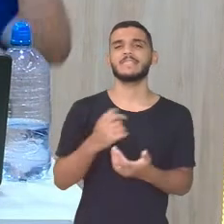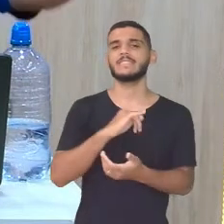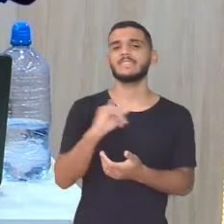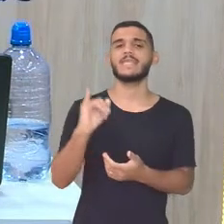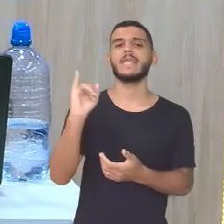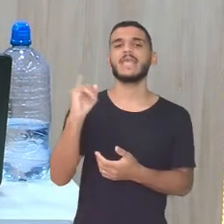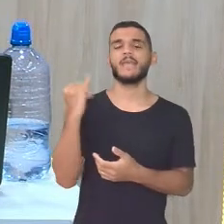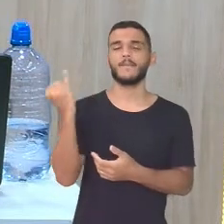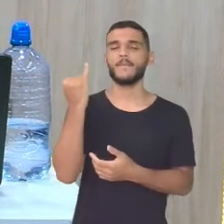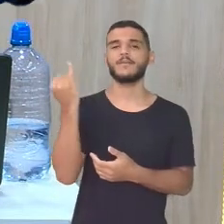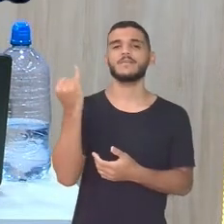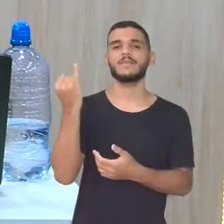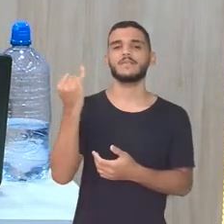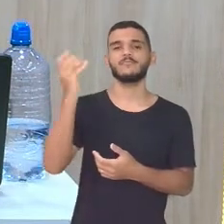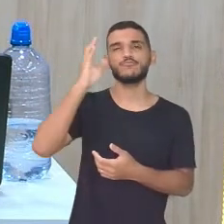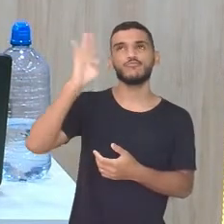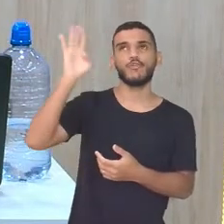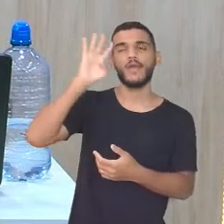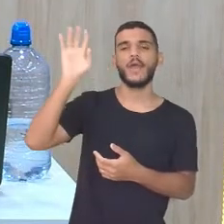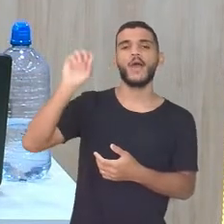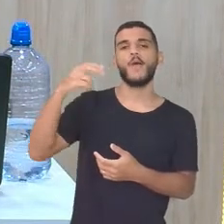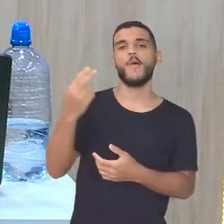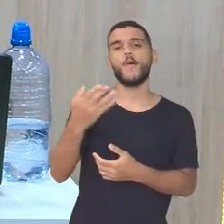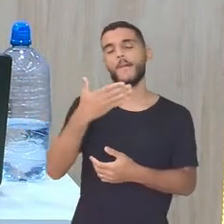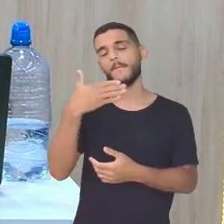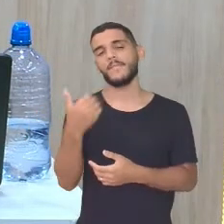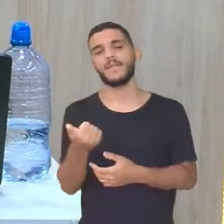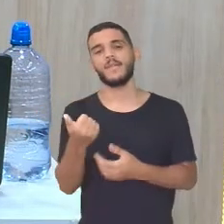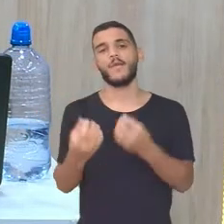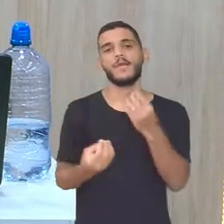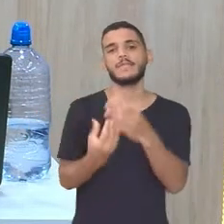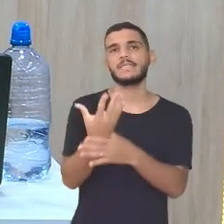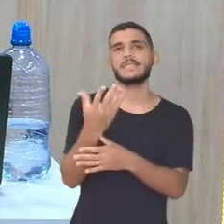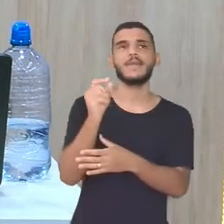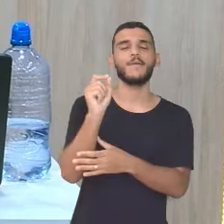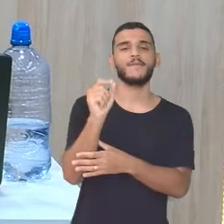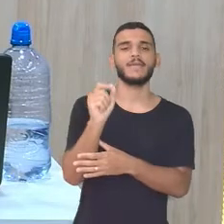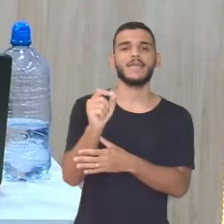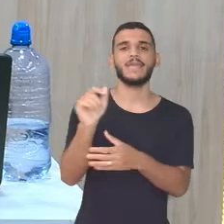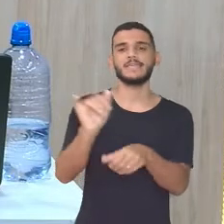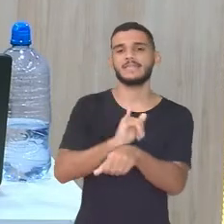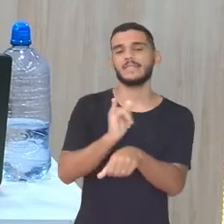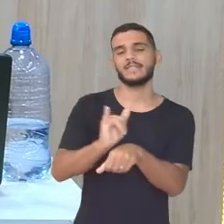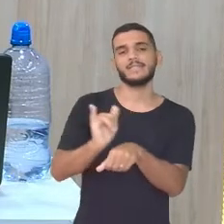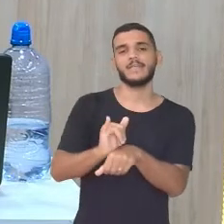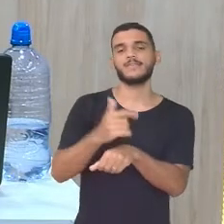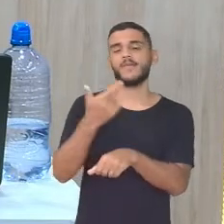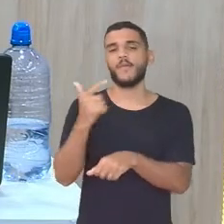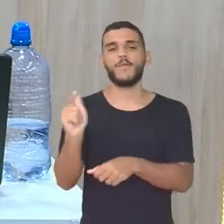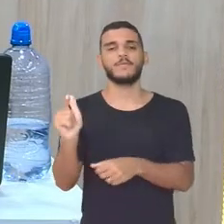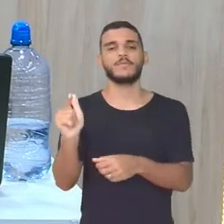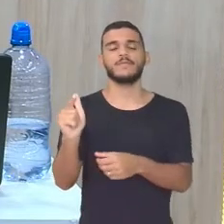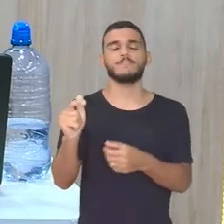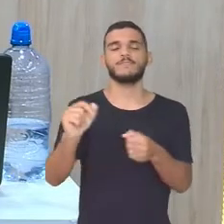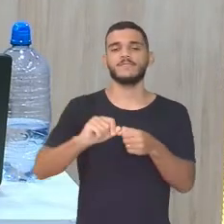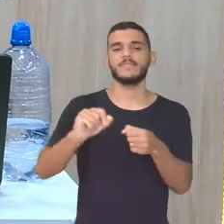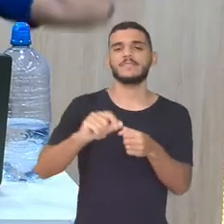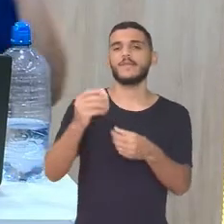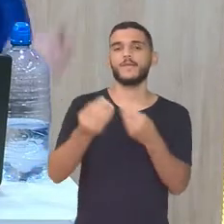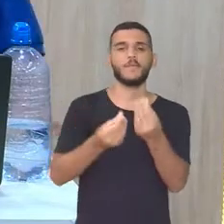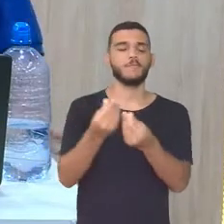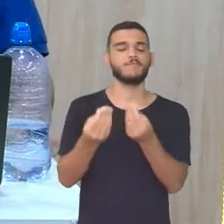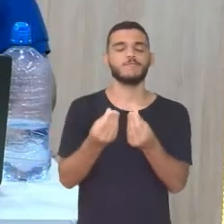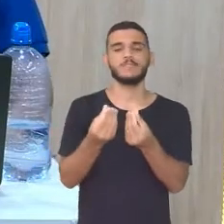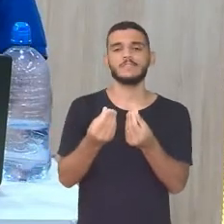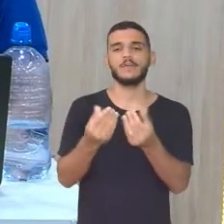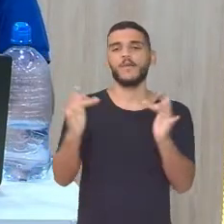pena escapar para o mundo dos sonhos ou se é melhor criar um esforço a mais para fazer a realidade mais palpável,